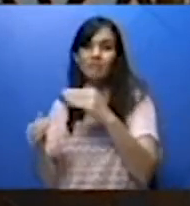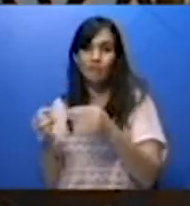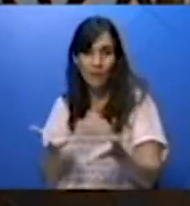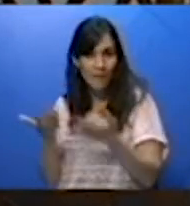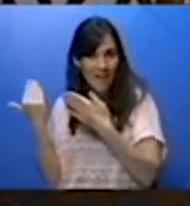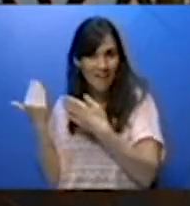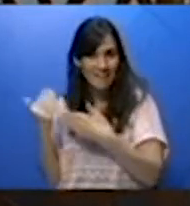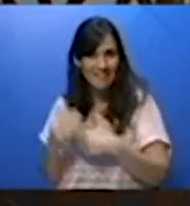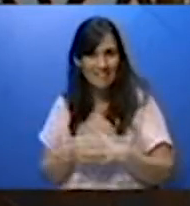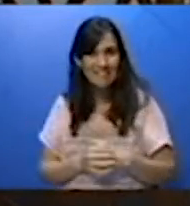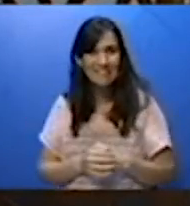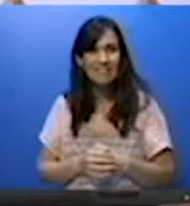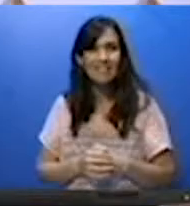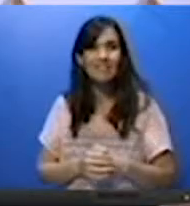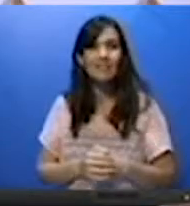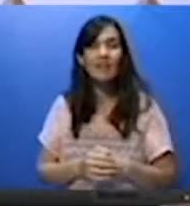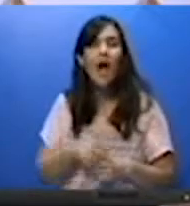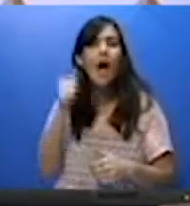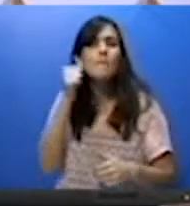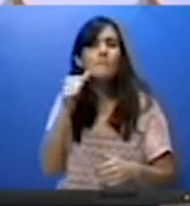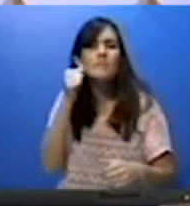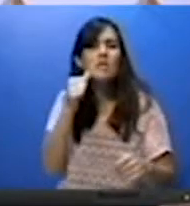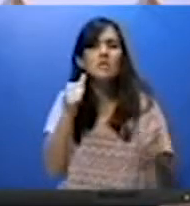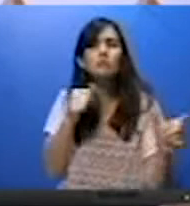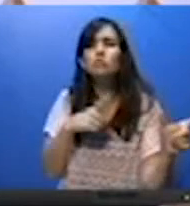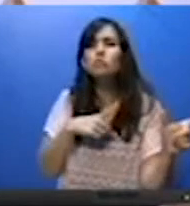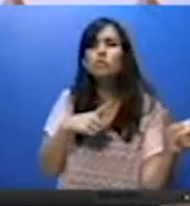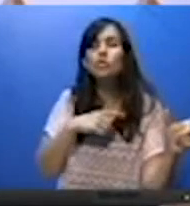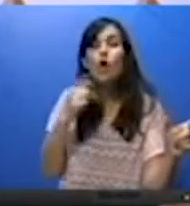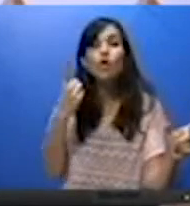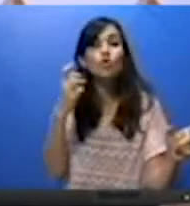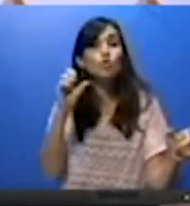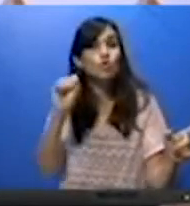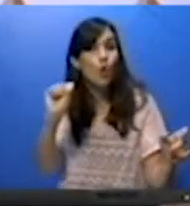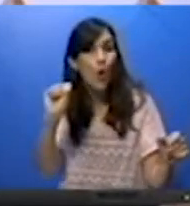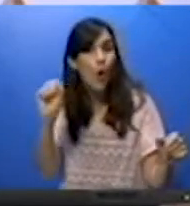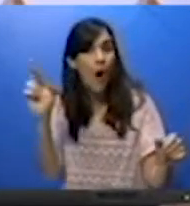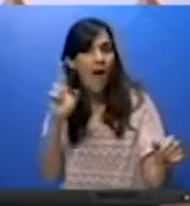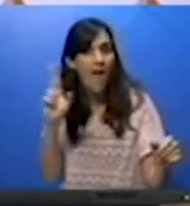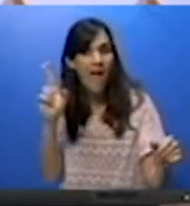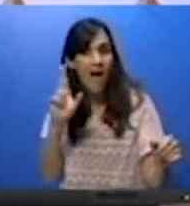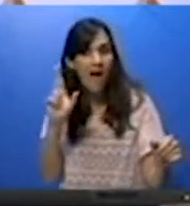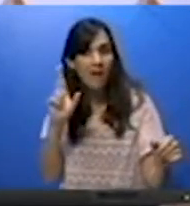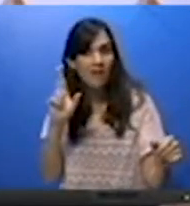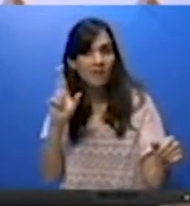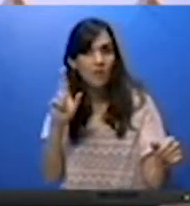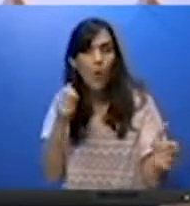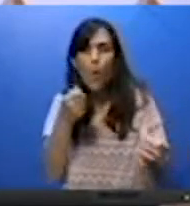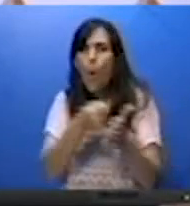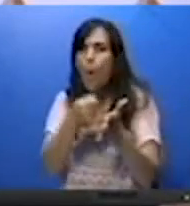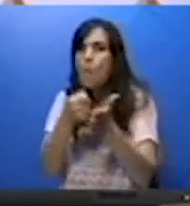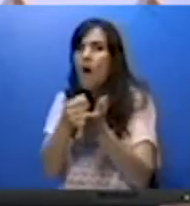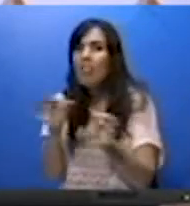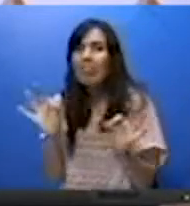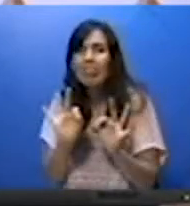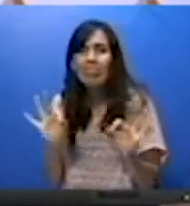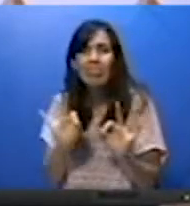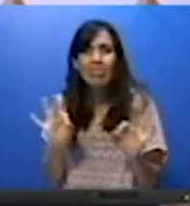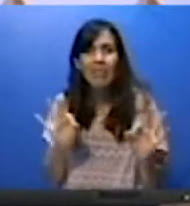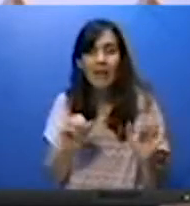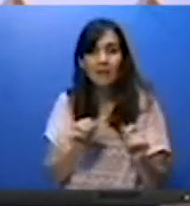vamos lá livre tinha dezoito reais e não consumiu mais nada